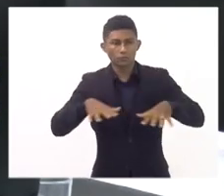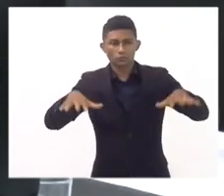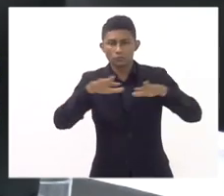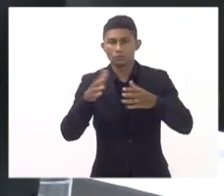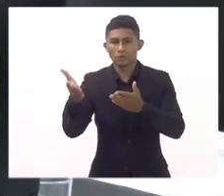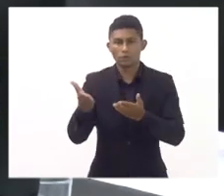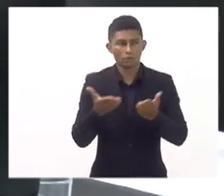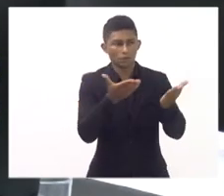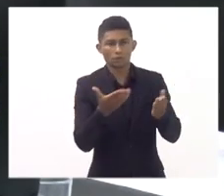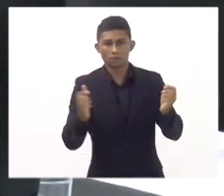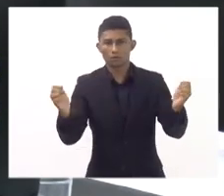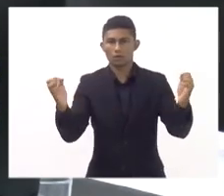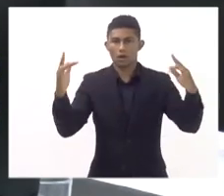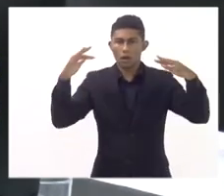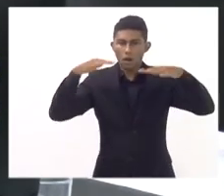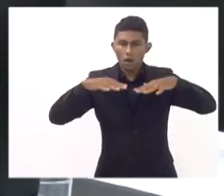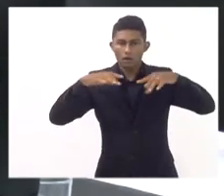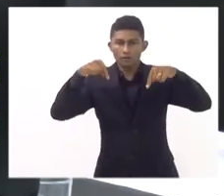convidados. Então,